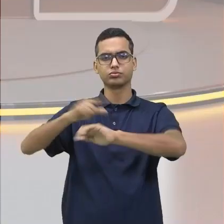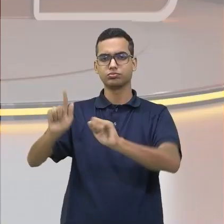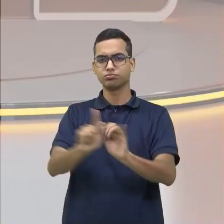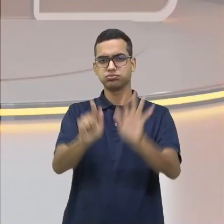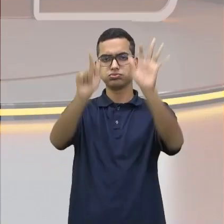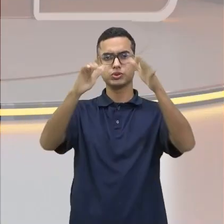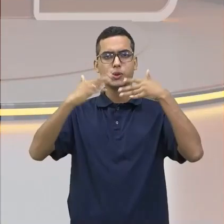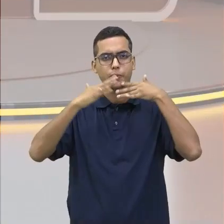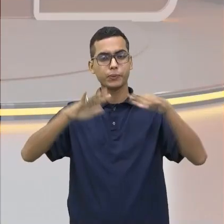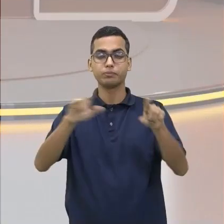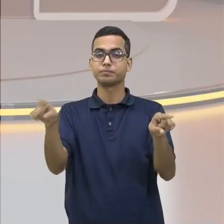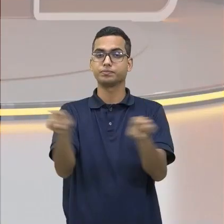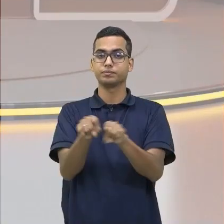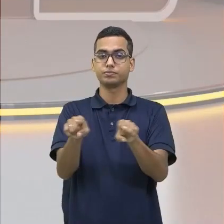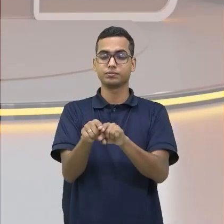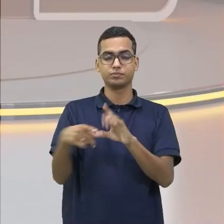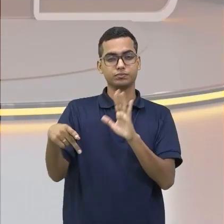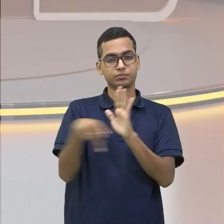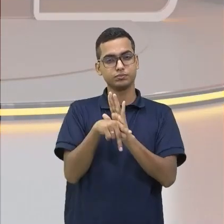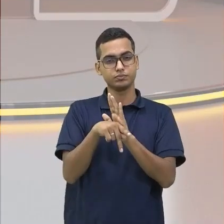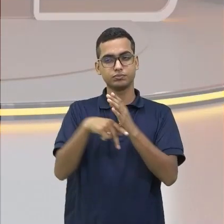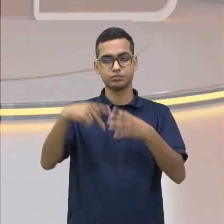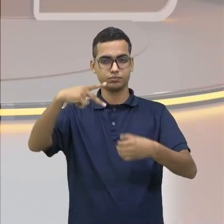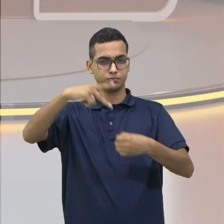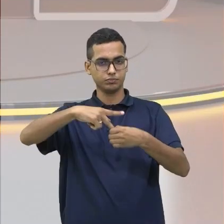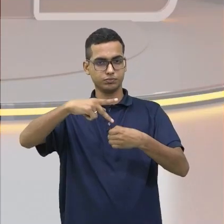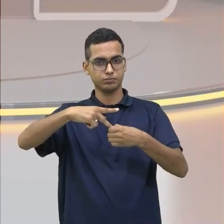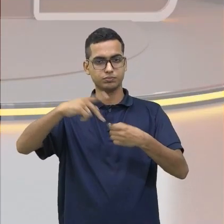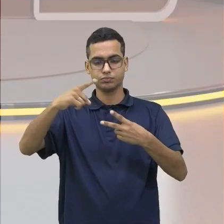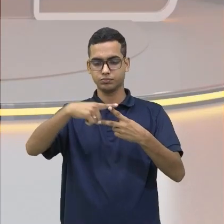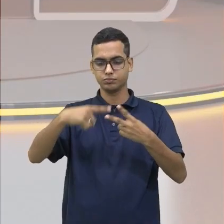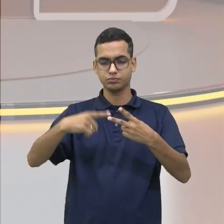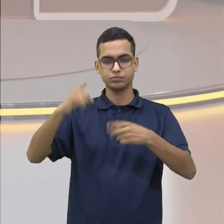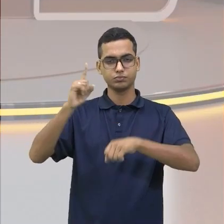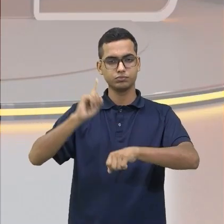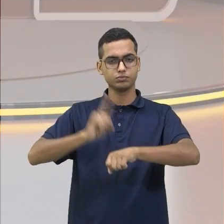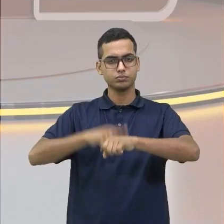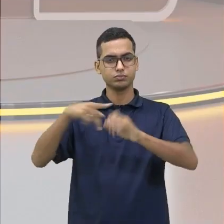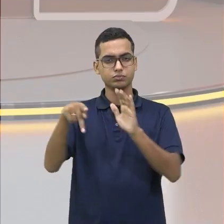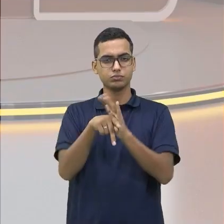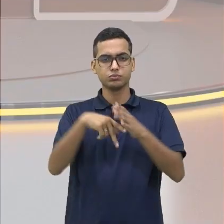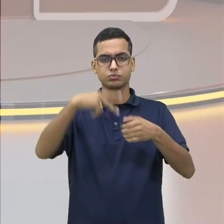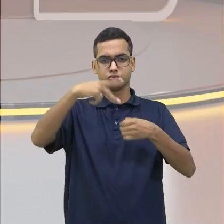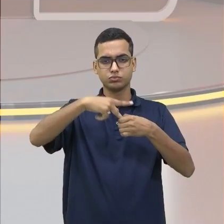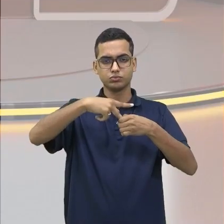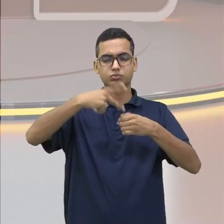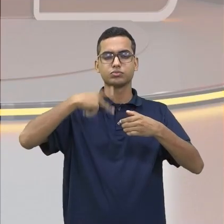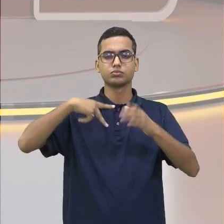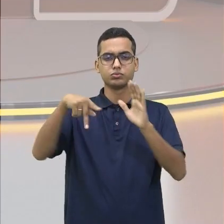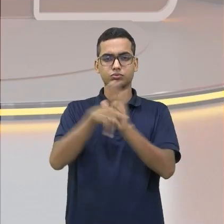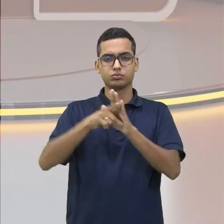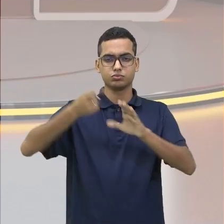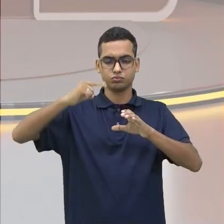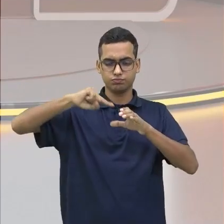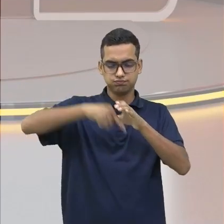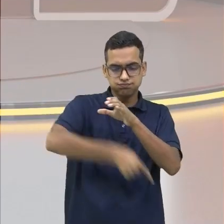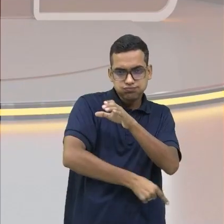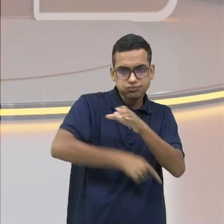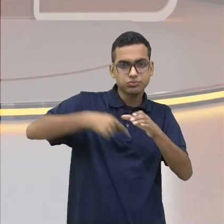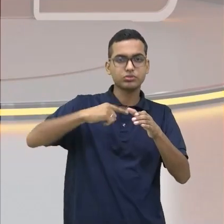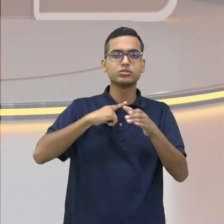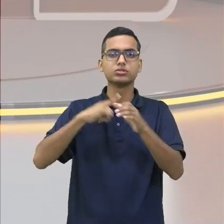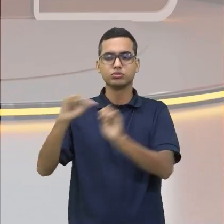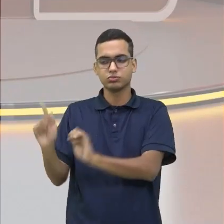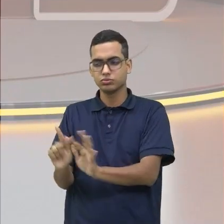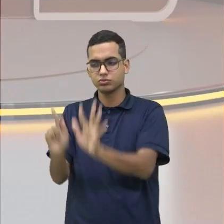porque esses 2 combustíveis, quando se extrai o petróleo, normalmente já vem junto o gás natural. Mas para a gente